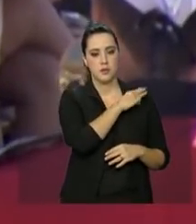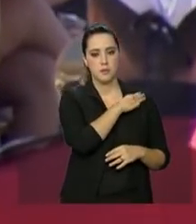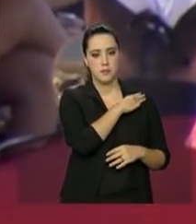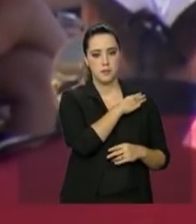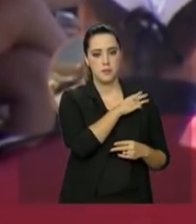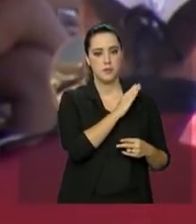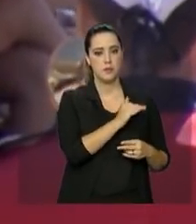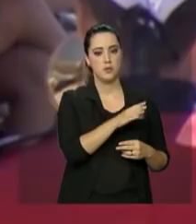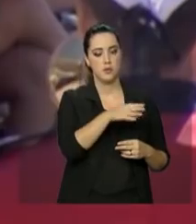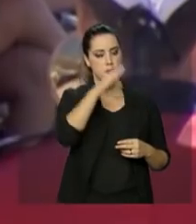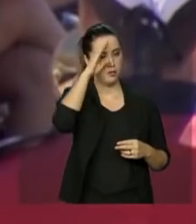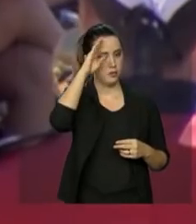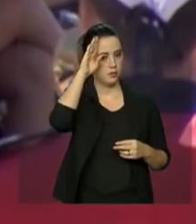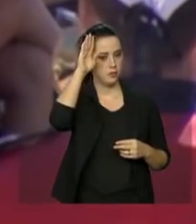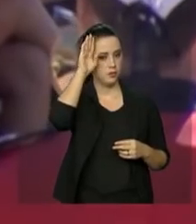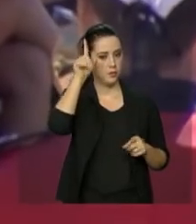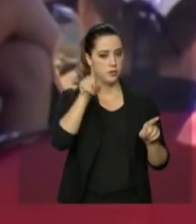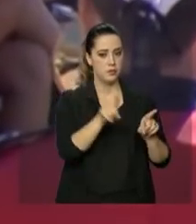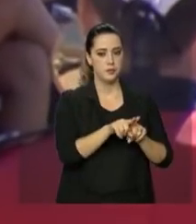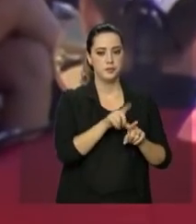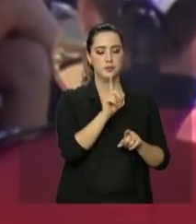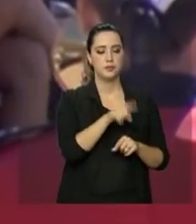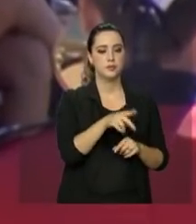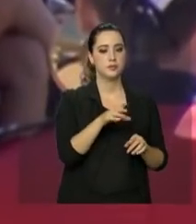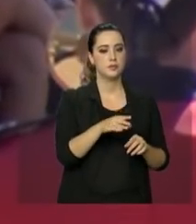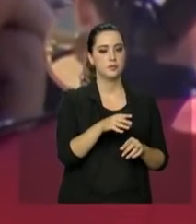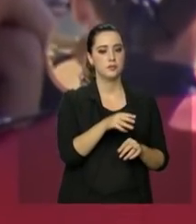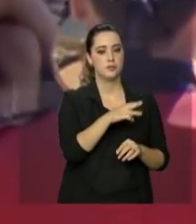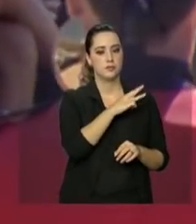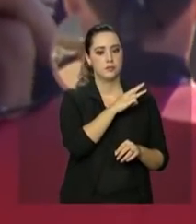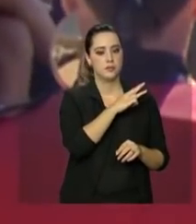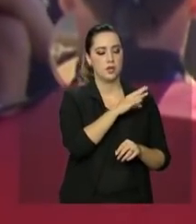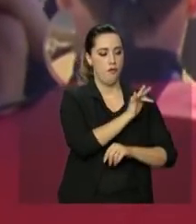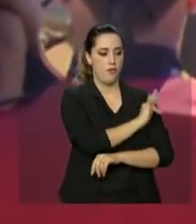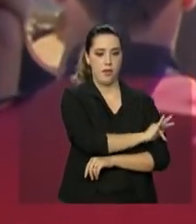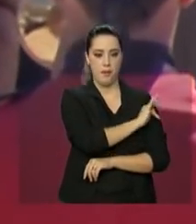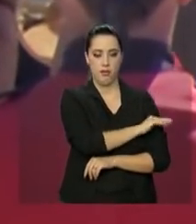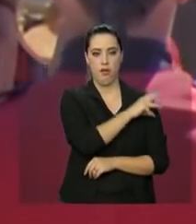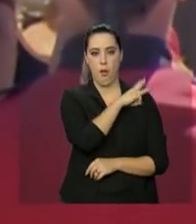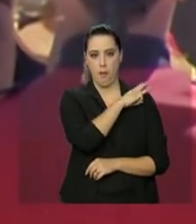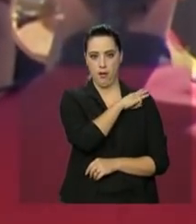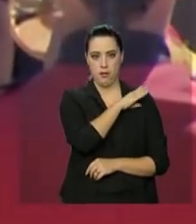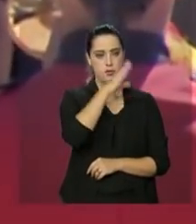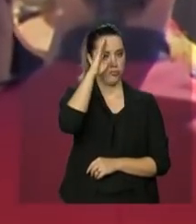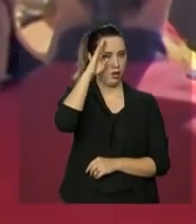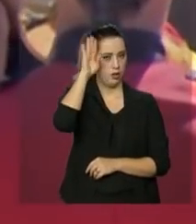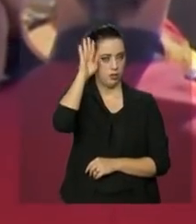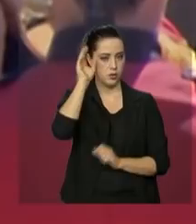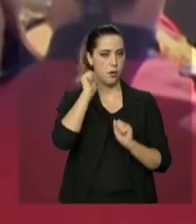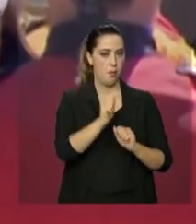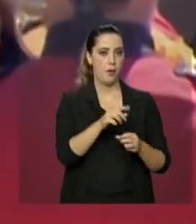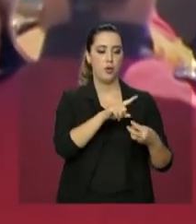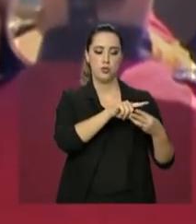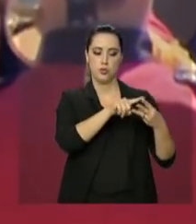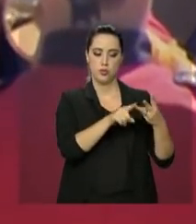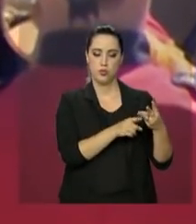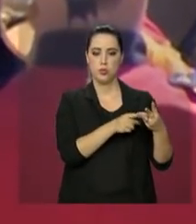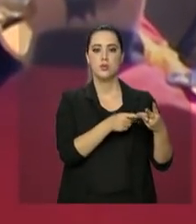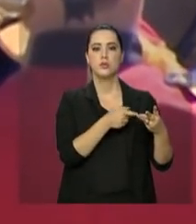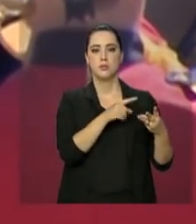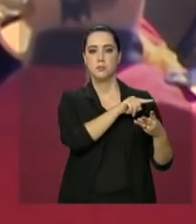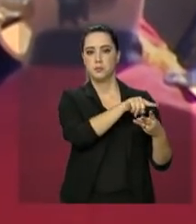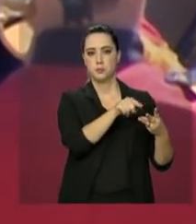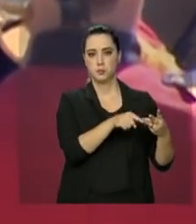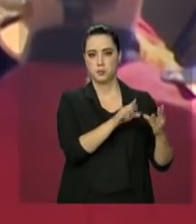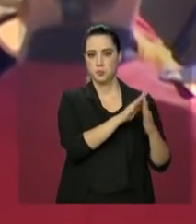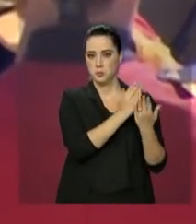fundamental, superior e médio. É. Então tem condições de entrar por todos os níveis em